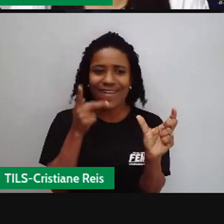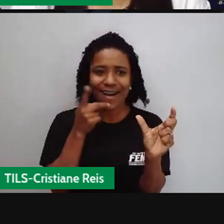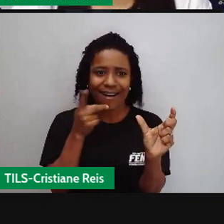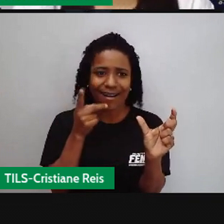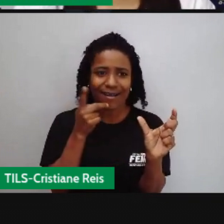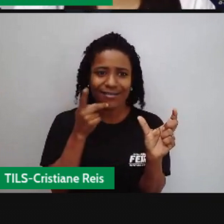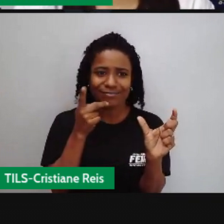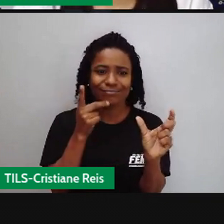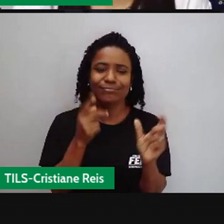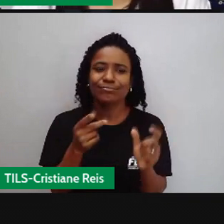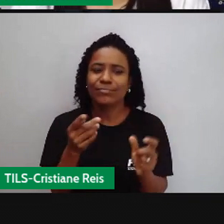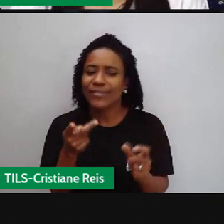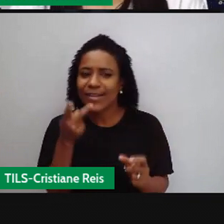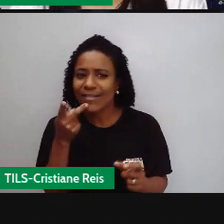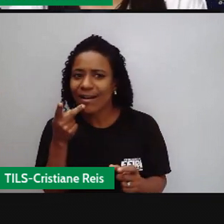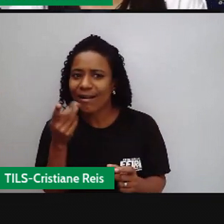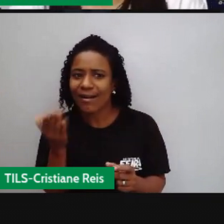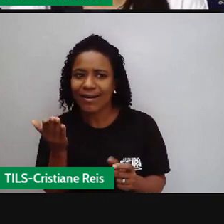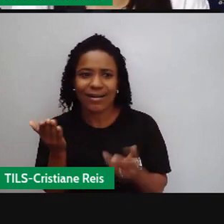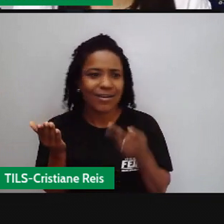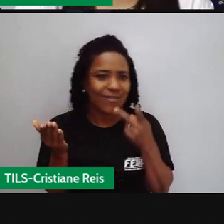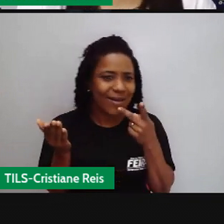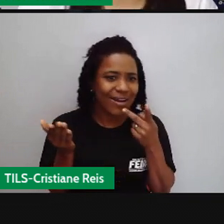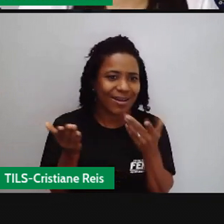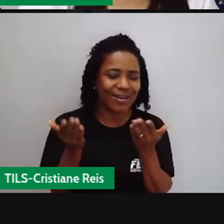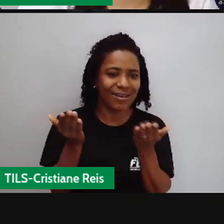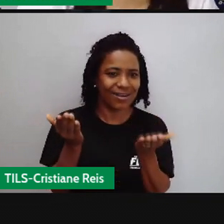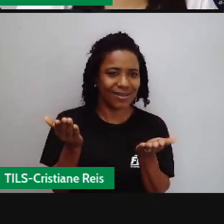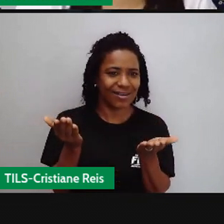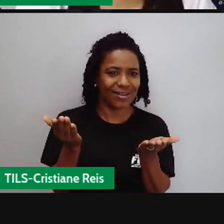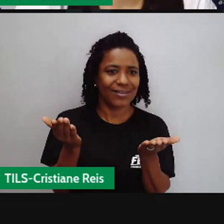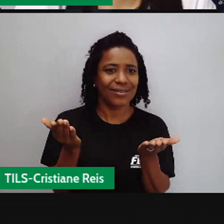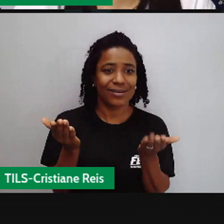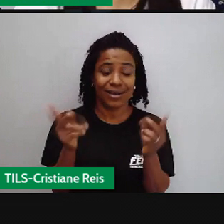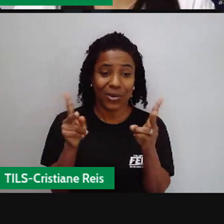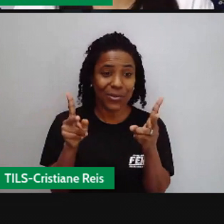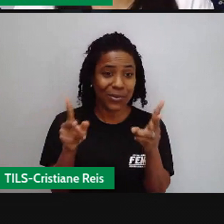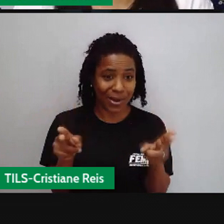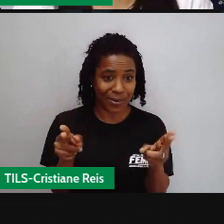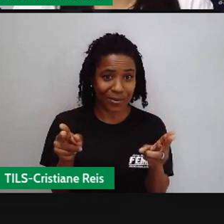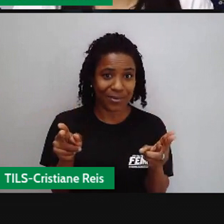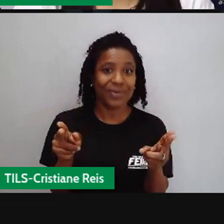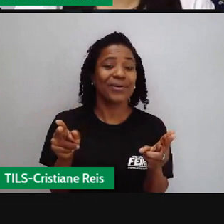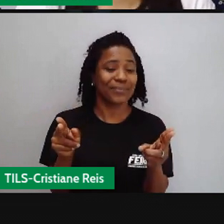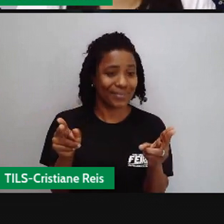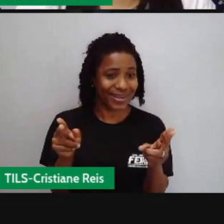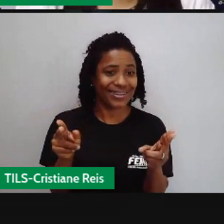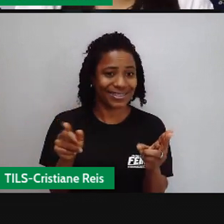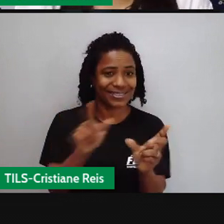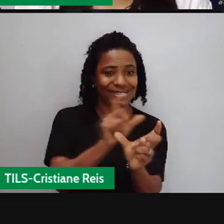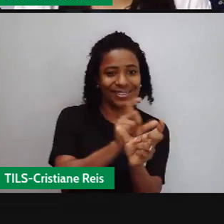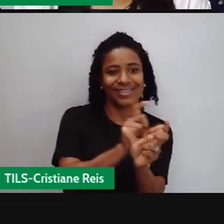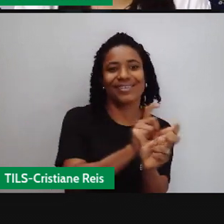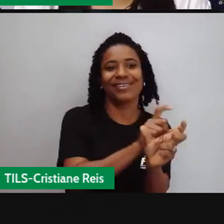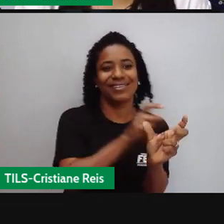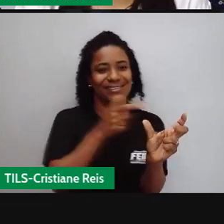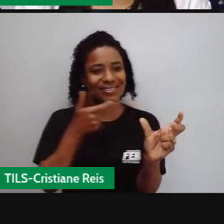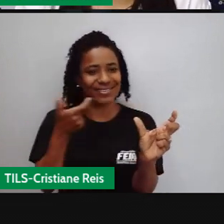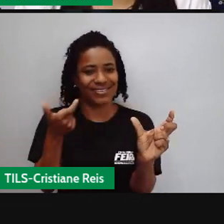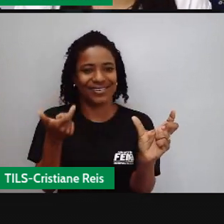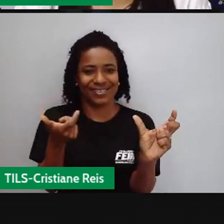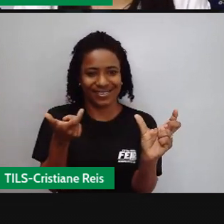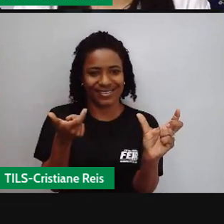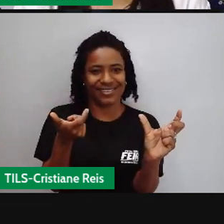determinar justamente se é uma palavra ou se é outra palavra é a letra O e a letra U. Então, existem